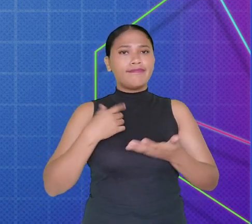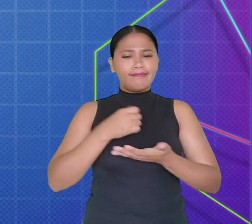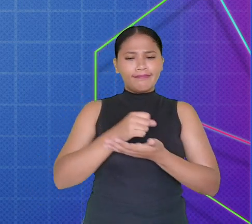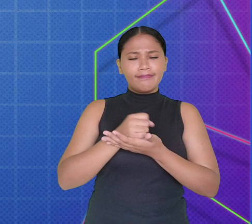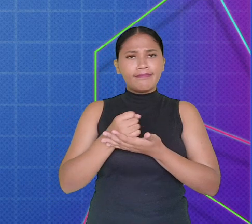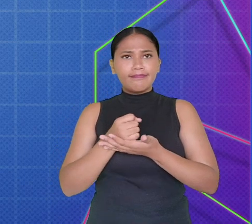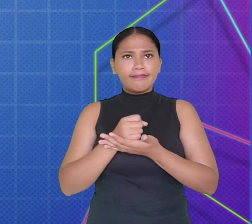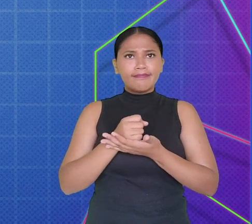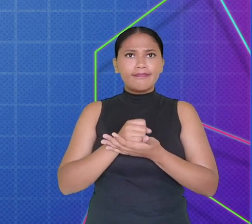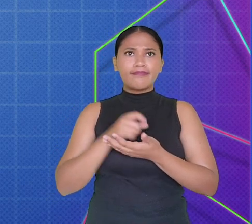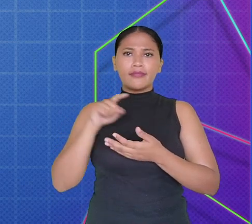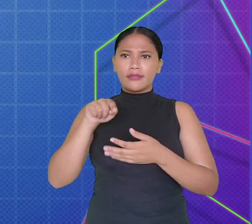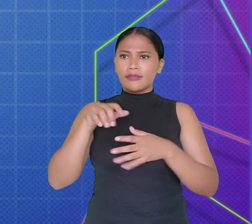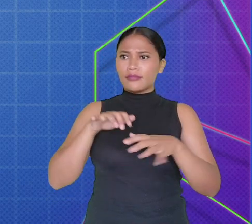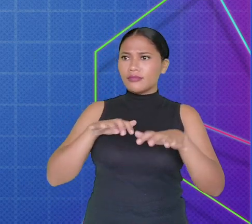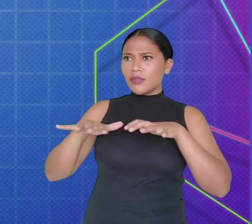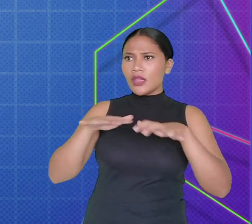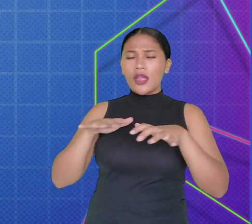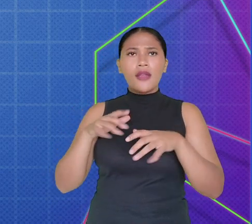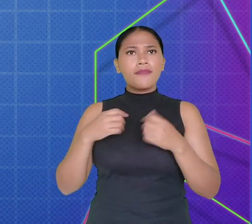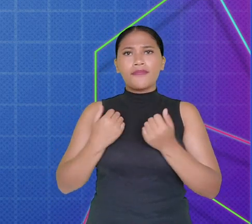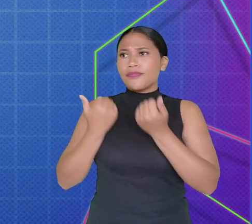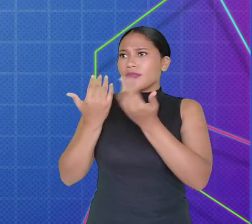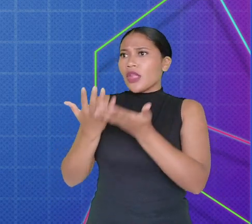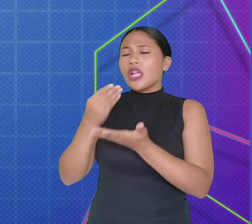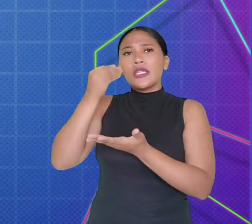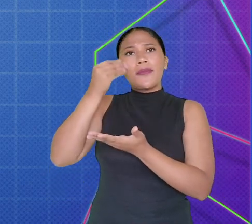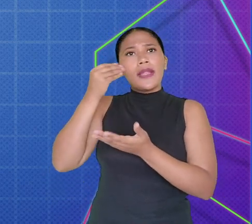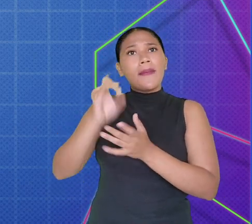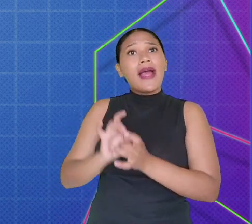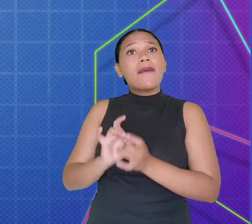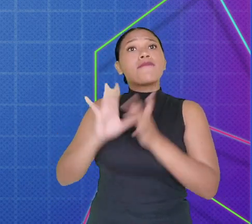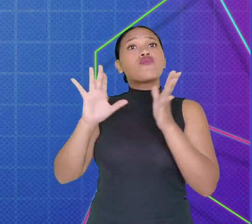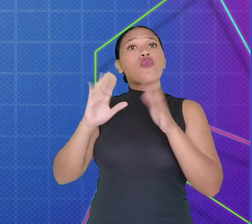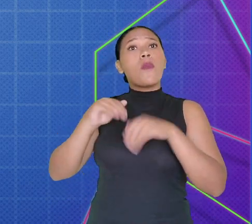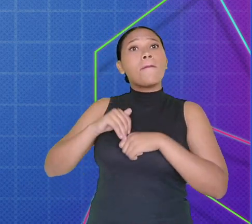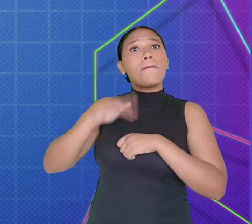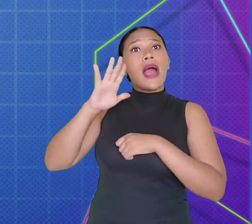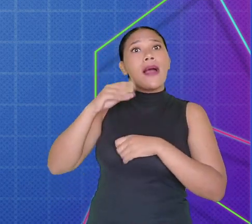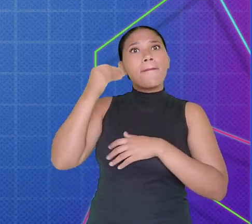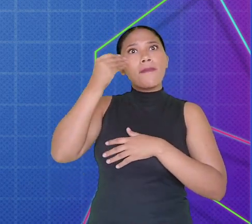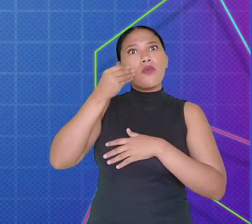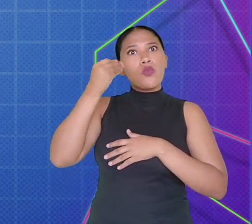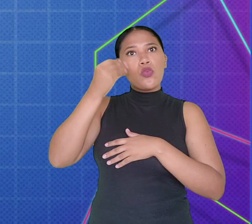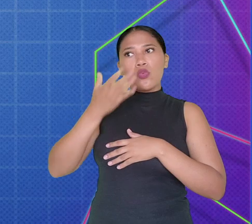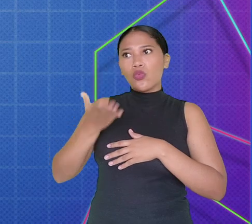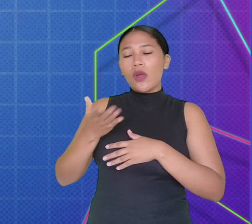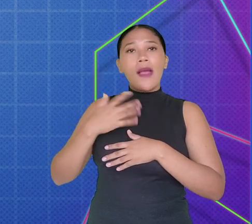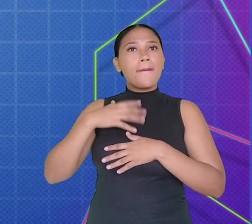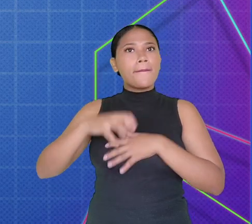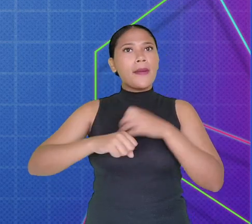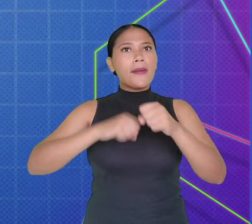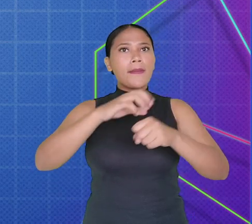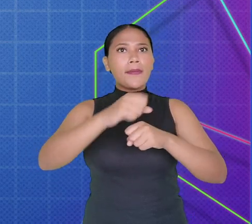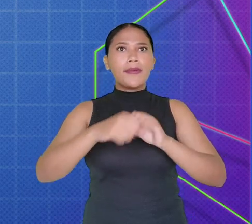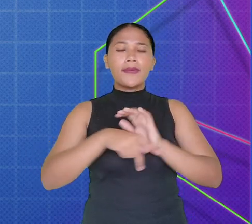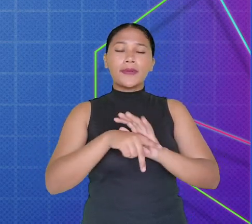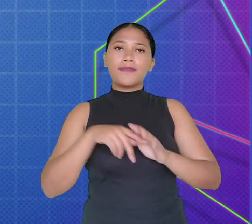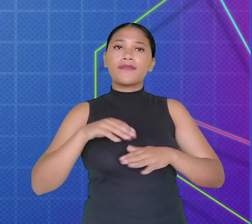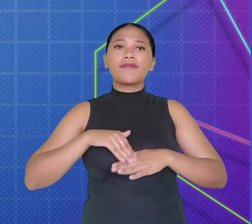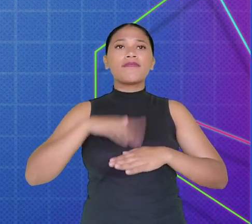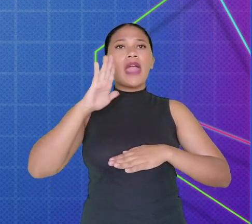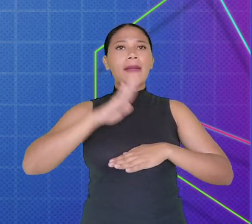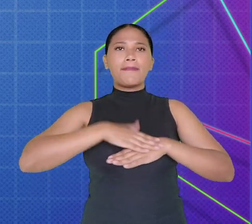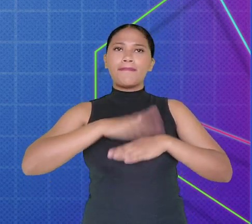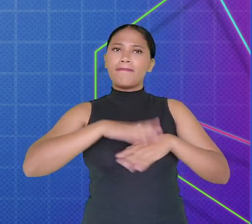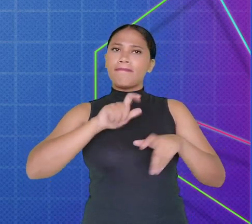de jogabilidade, as interações orgânicas podem oferecer ao jogador uma experiência mais livre e espontânea, permitindo que ele explore o mundo